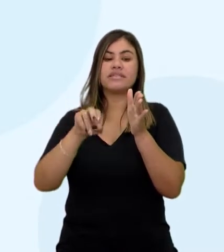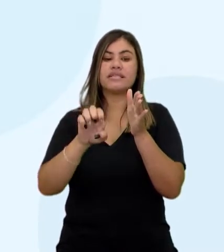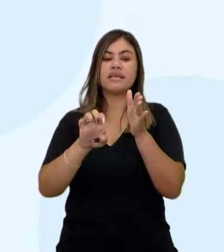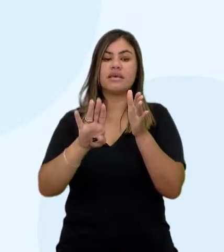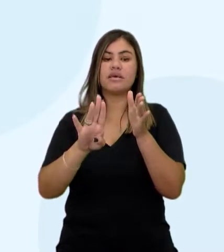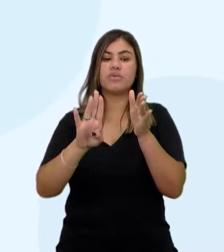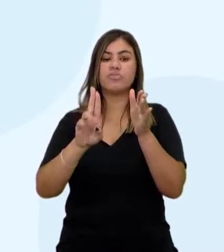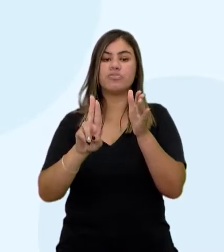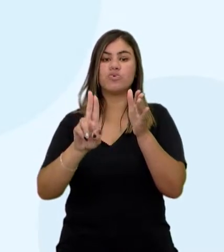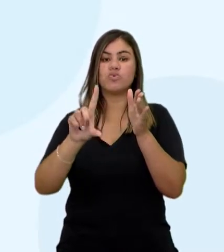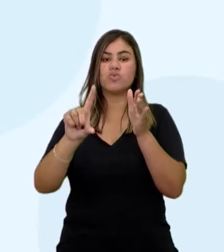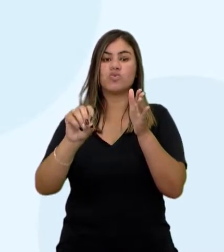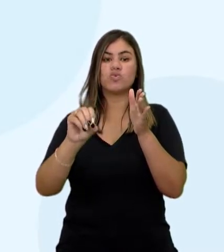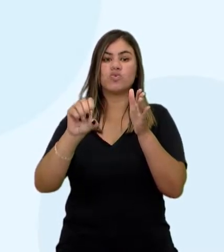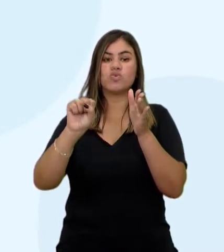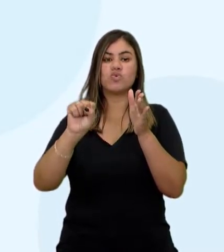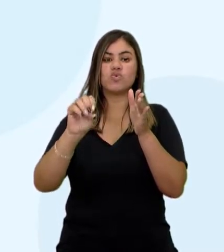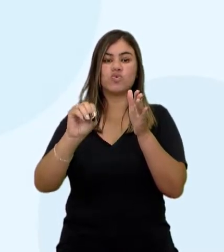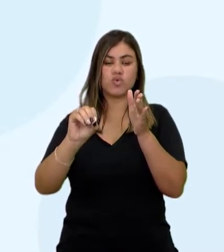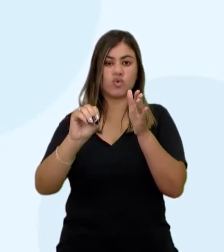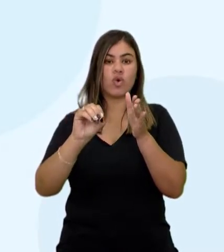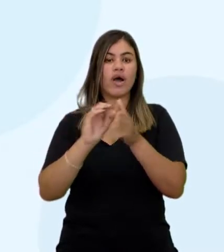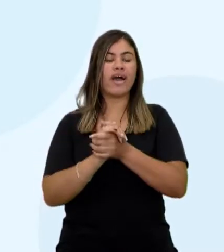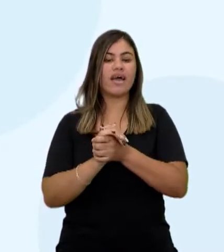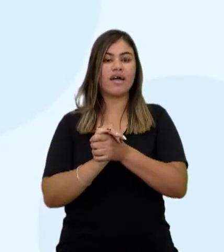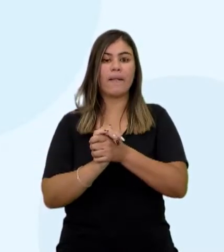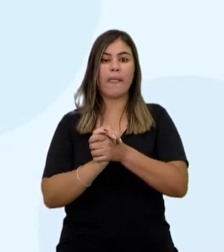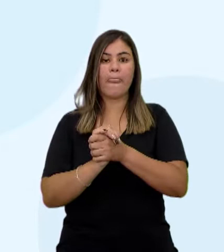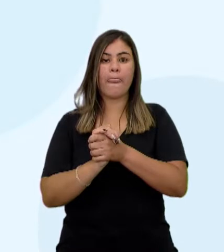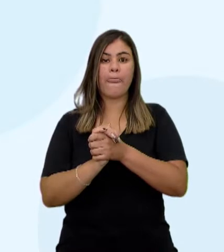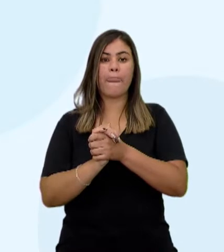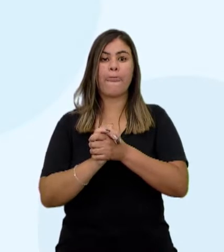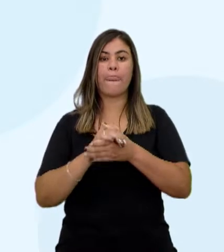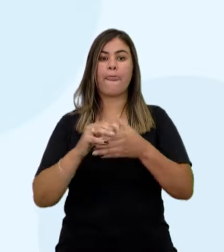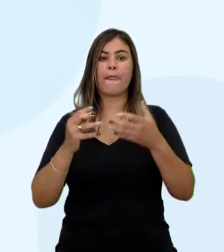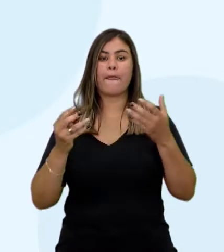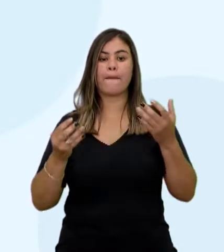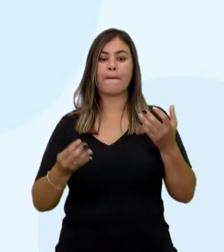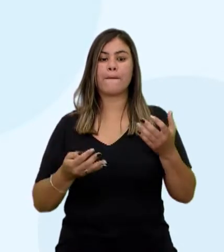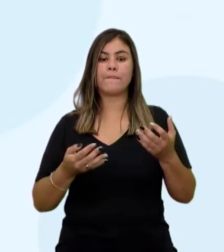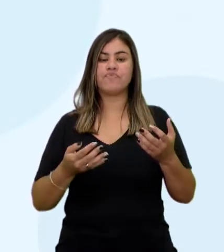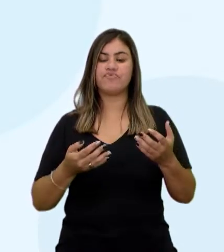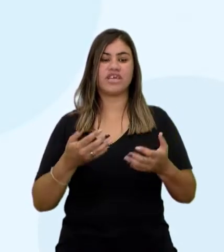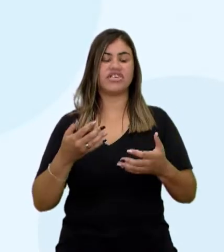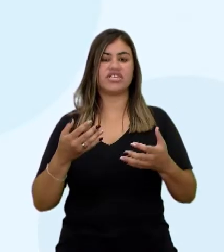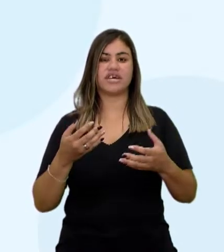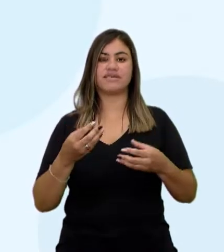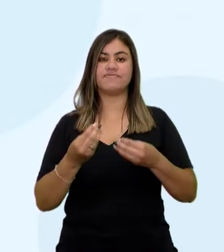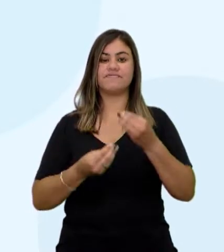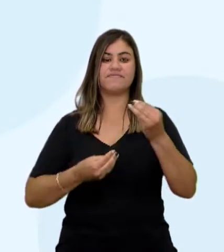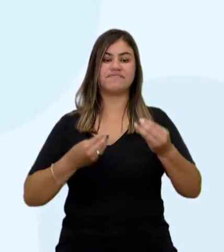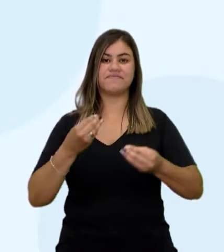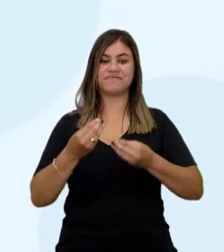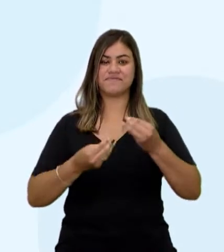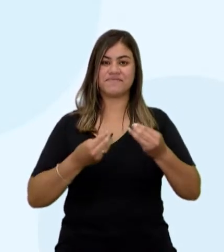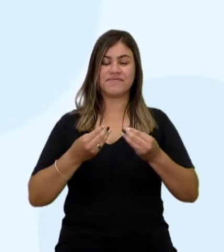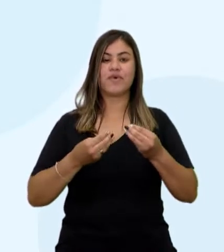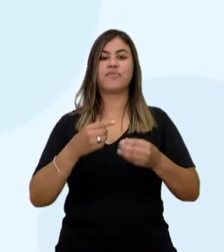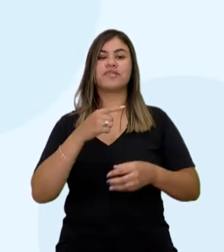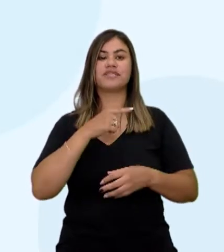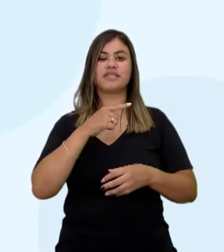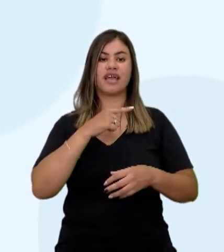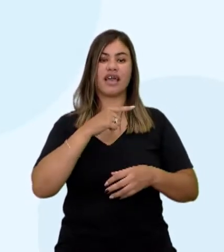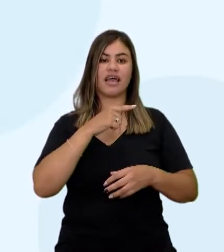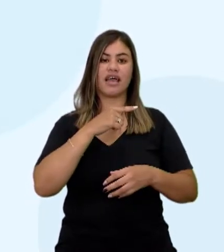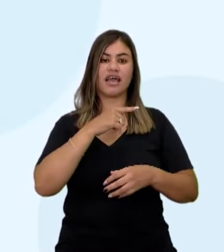os 700 milhões de anos, né, que a Terra estava lá num formato de bola de fogo, né? Então você